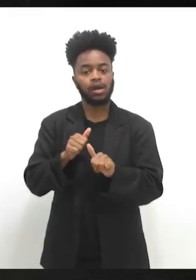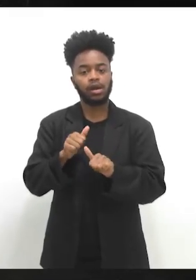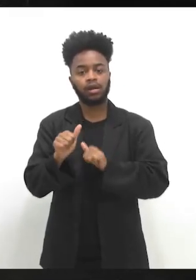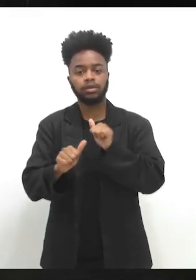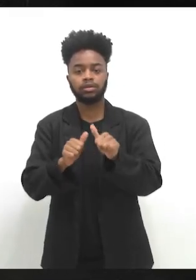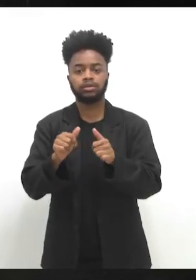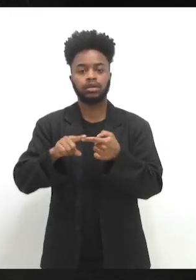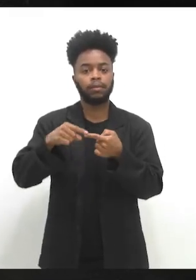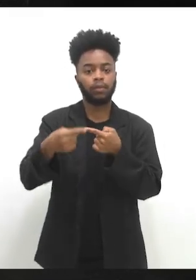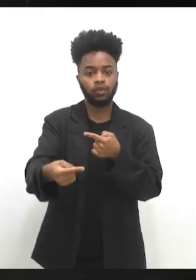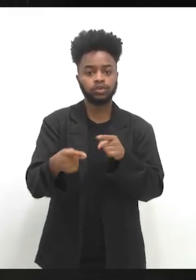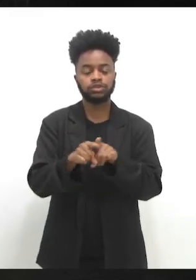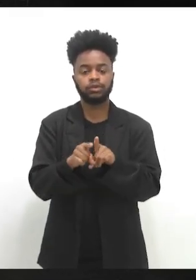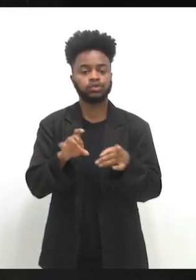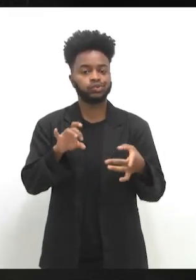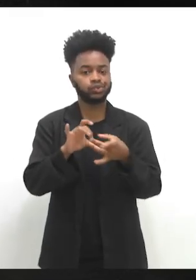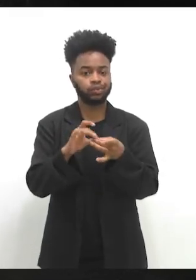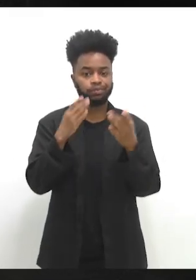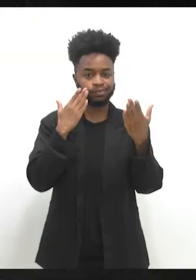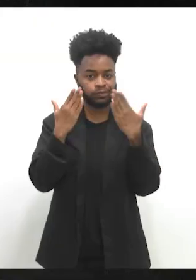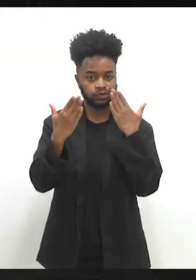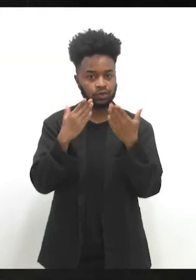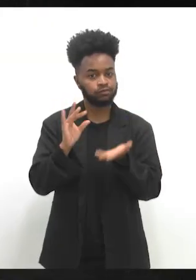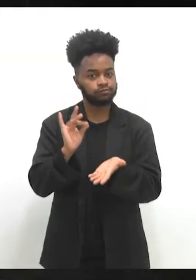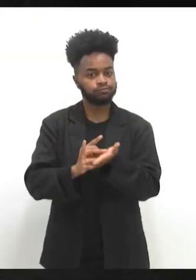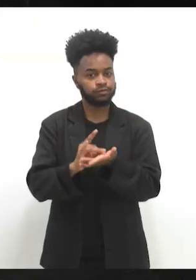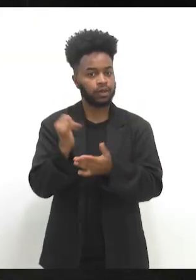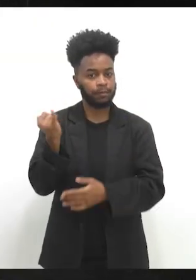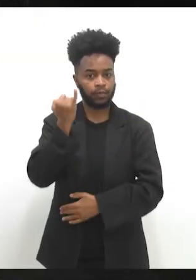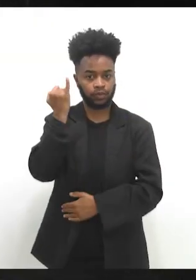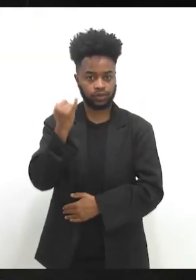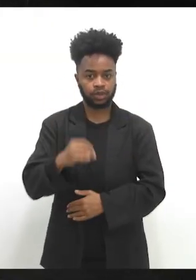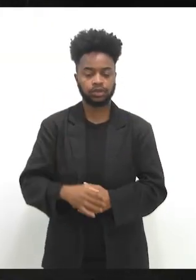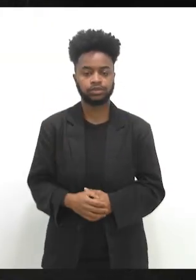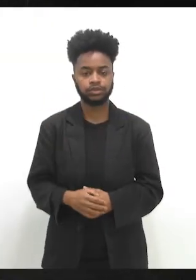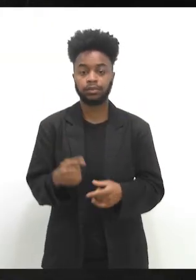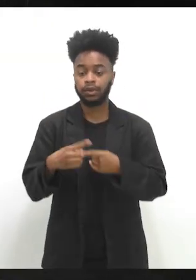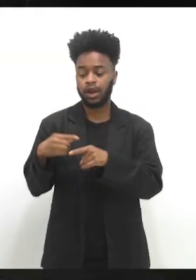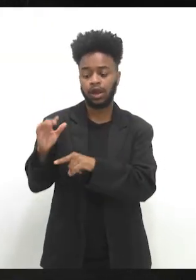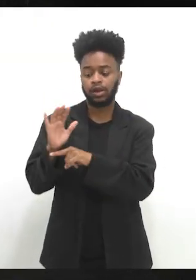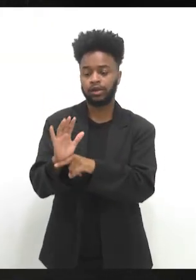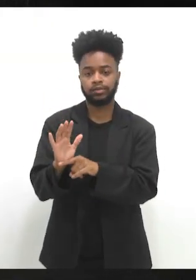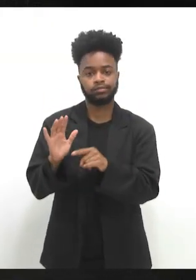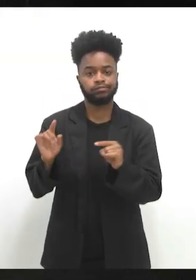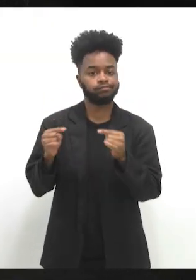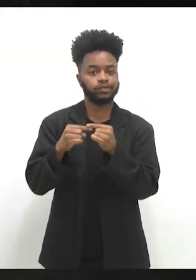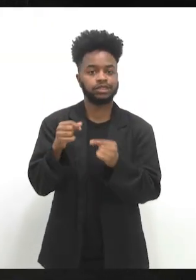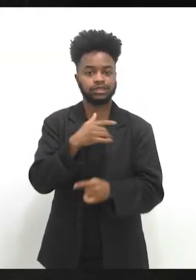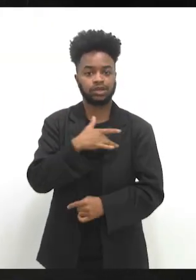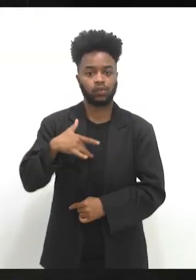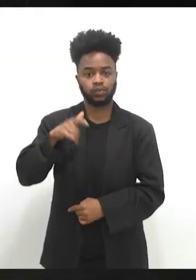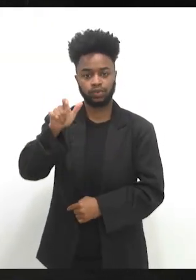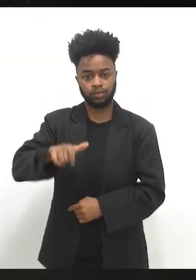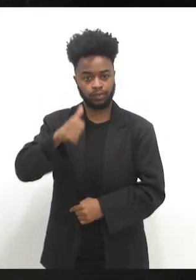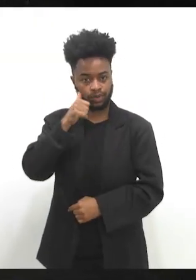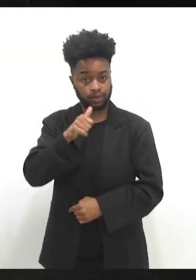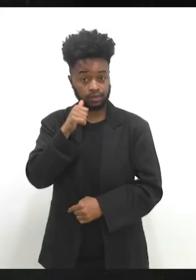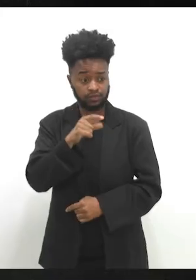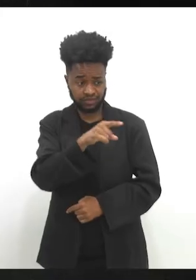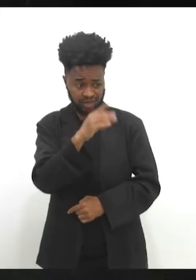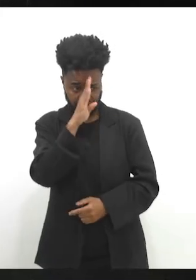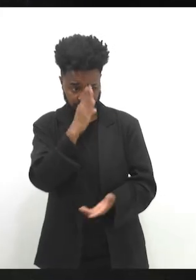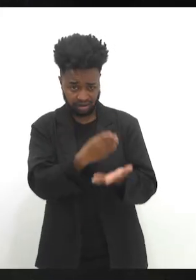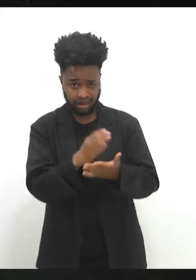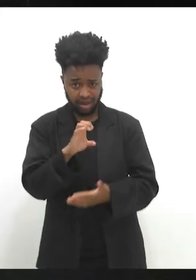perinatal, durante o puerpério, com psicólogo. Isso foi muito importante para a saúde da mulher. E você acha também que o